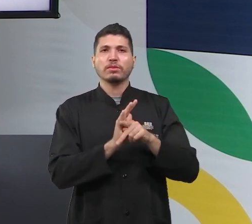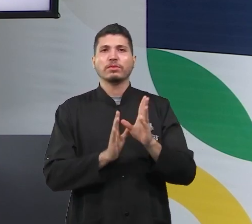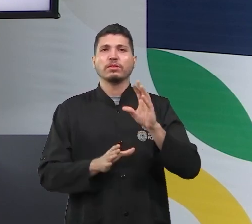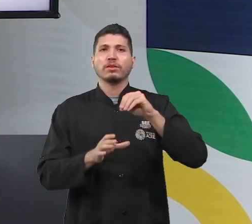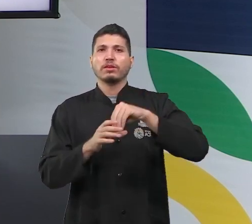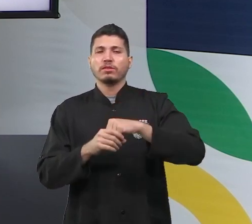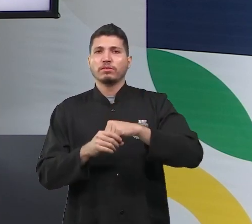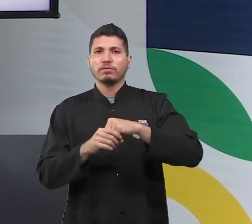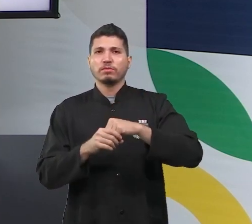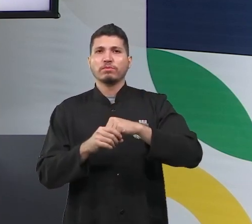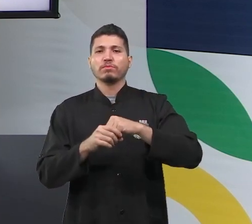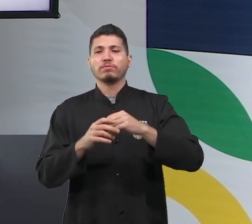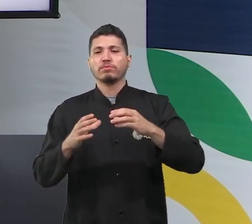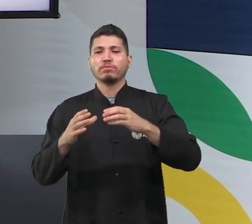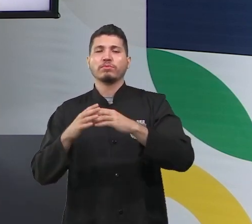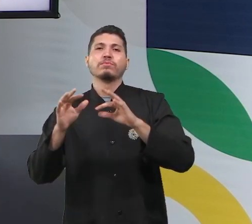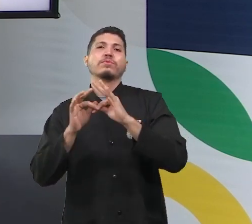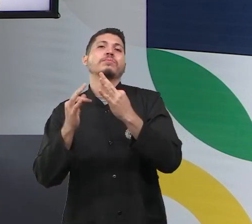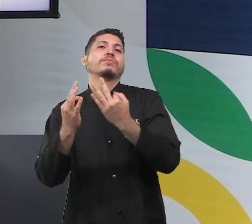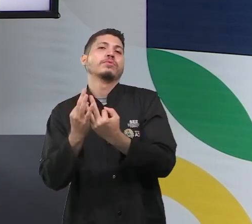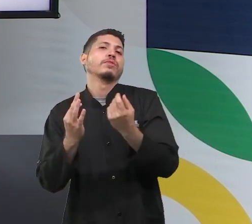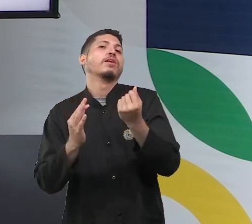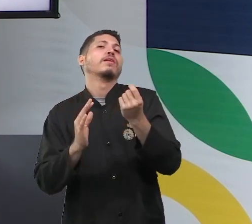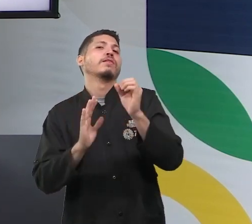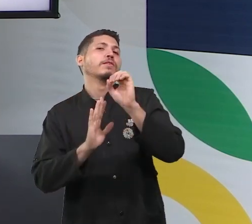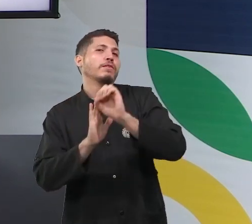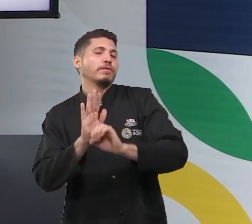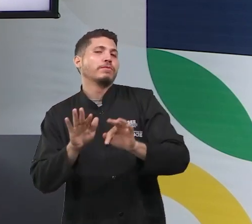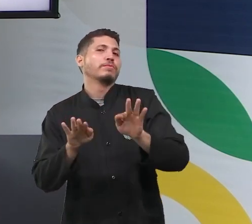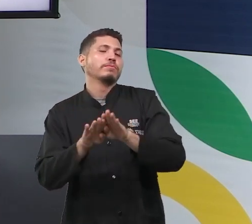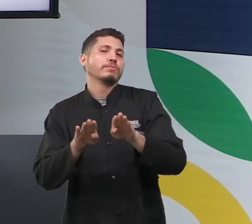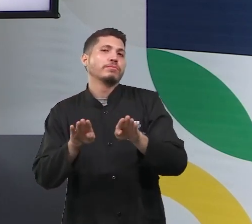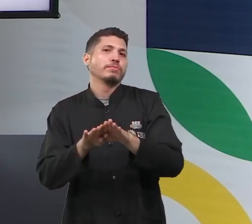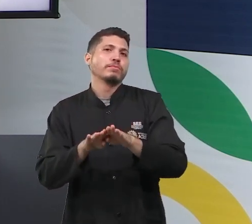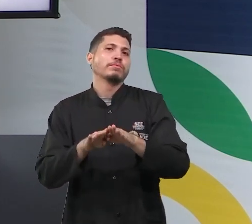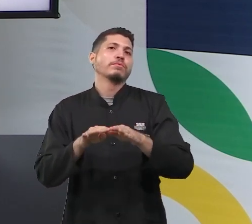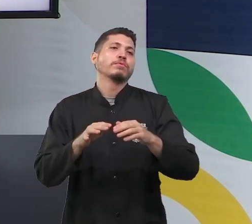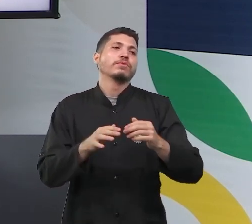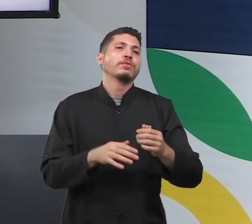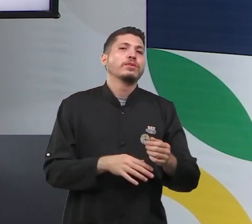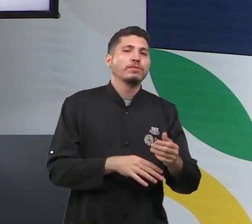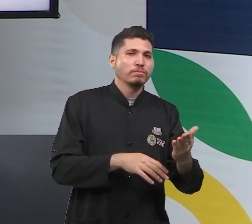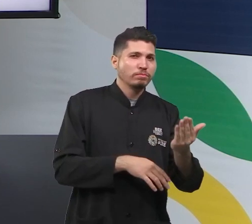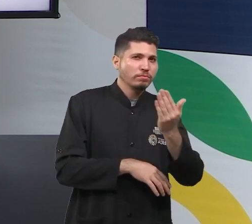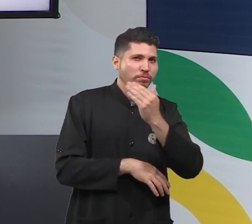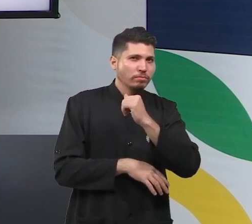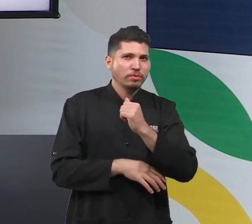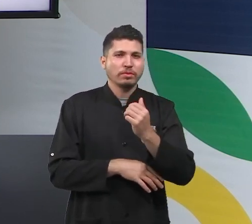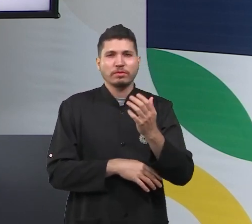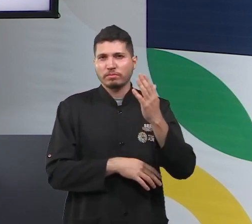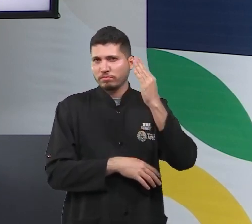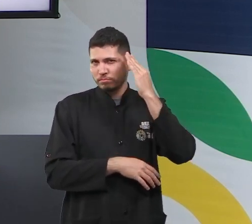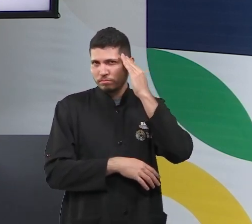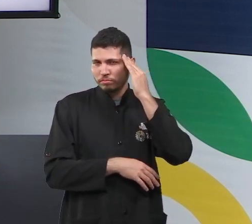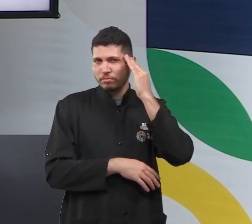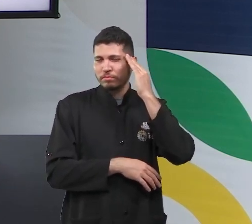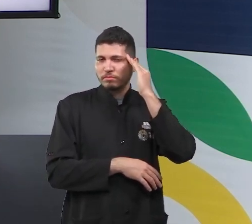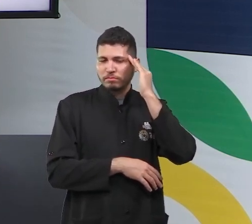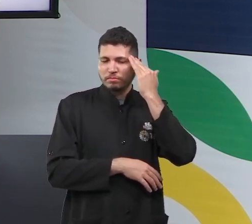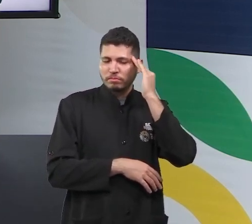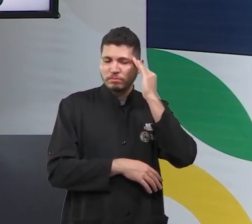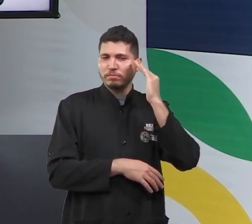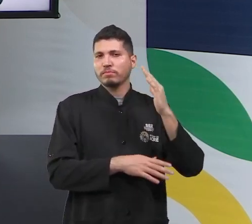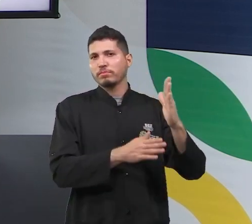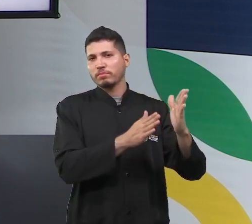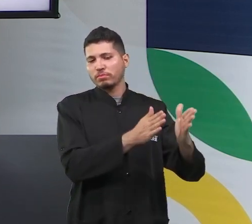familiar. Vamos entender um pouquinho quais as vantagens, ver o passo a passo de como organizar as dívidas,